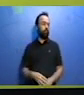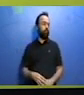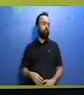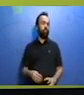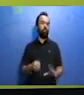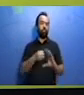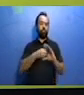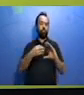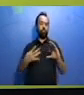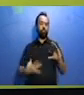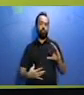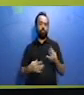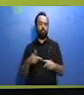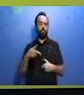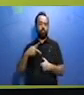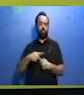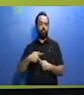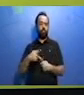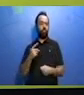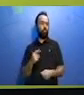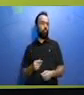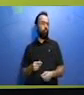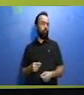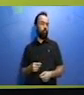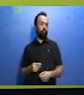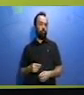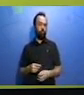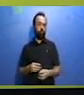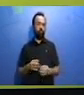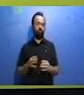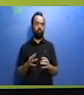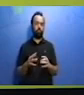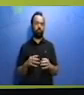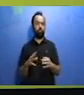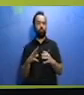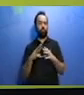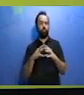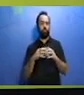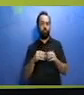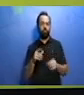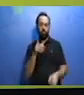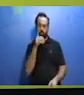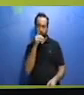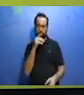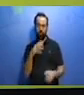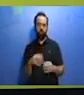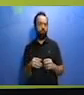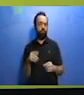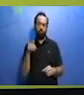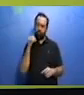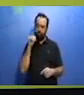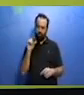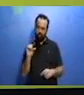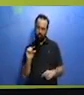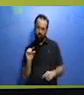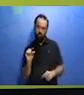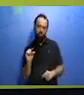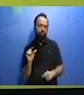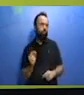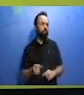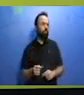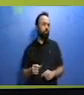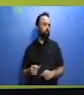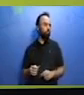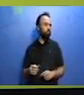Algumas características do petróleo. Então, o petróleo ele é pouco solúvel em água, ele apresenta menor densidade do que ela.